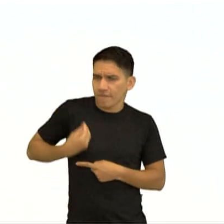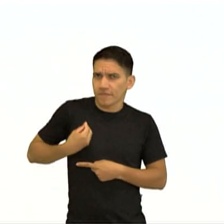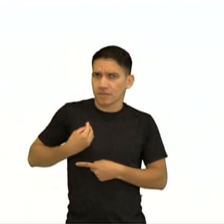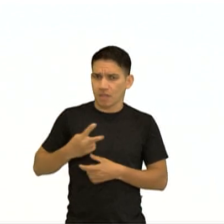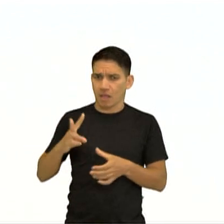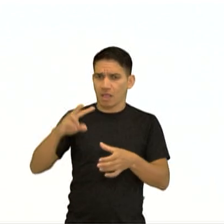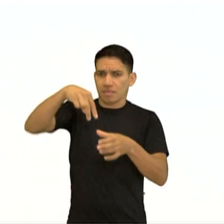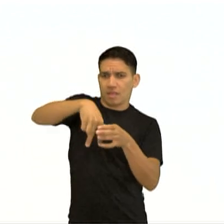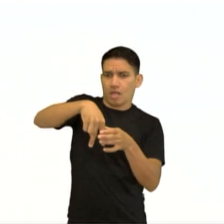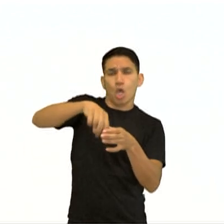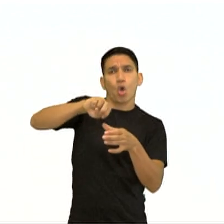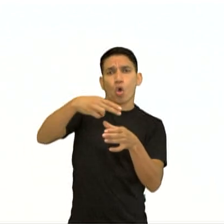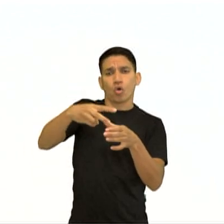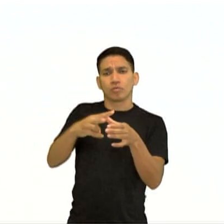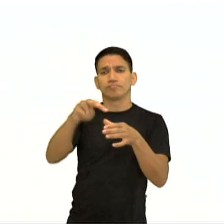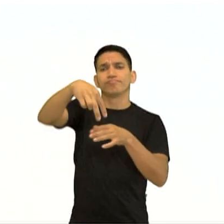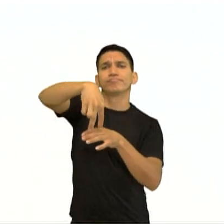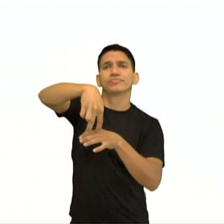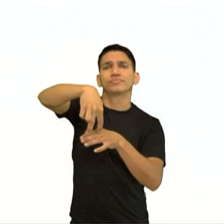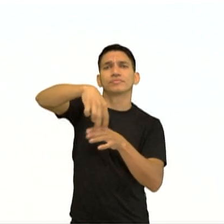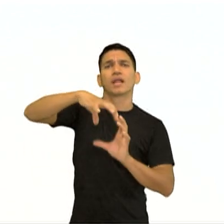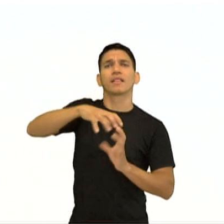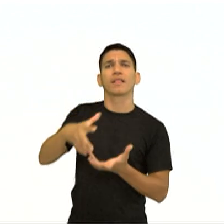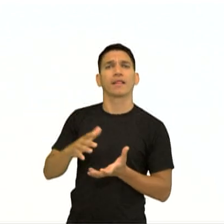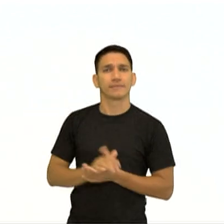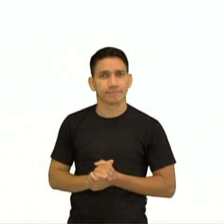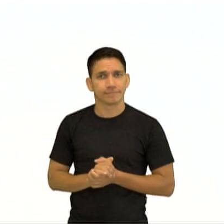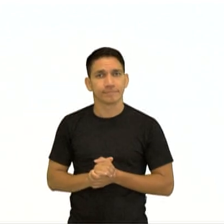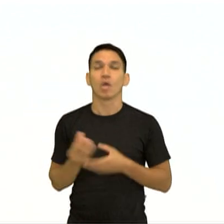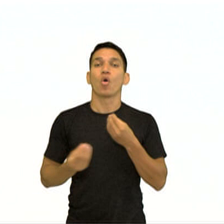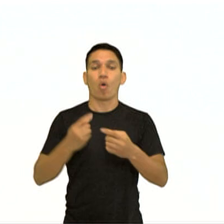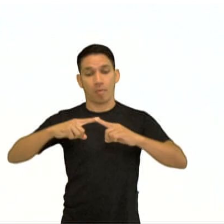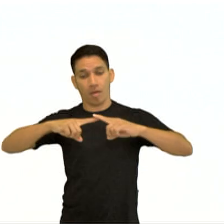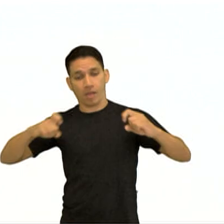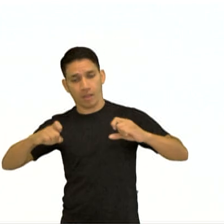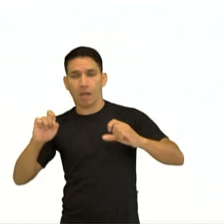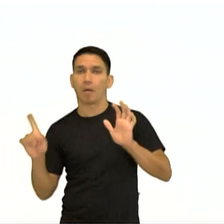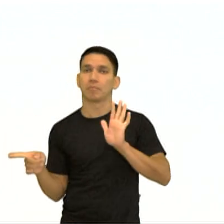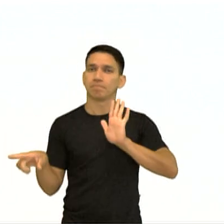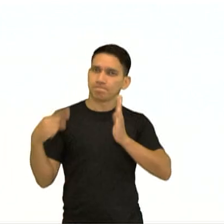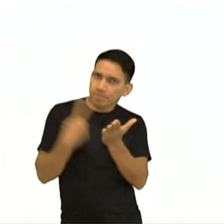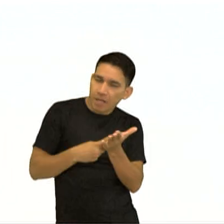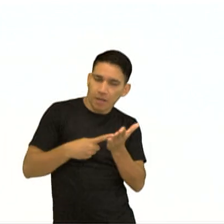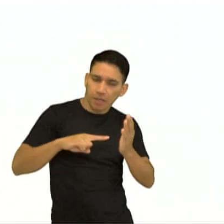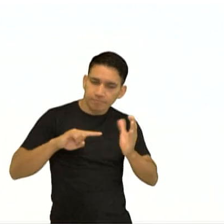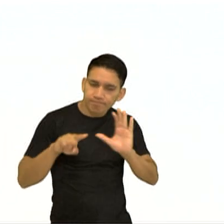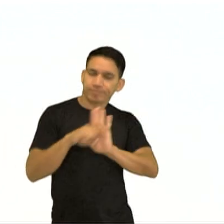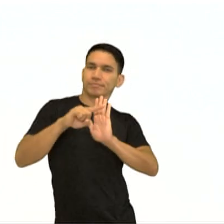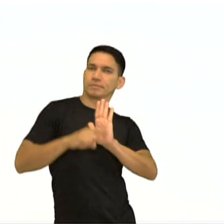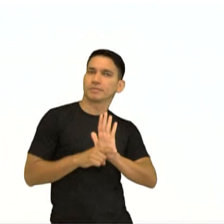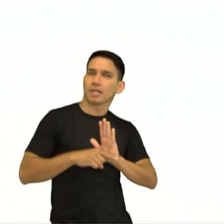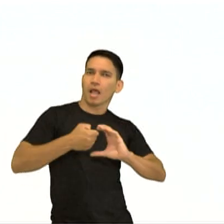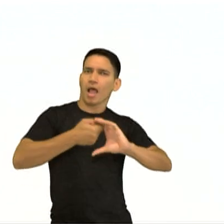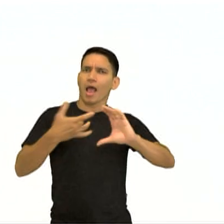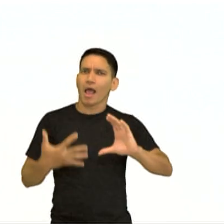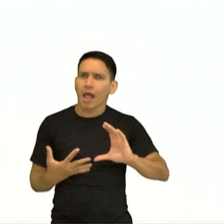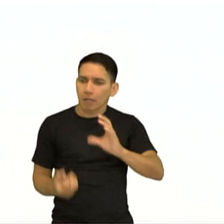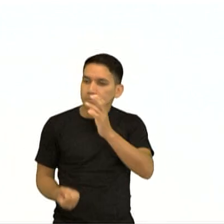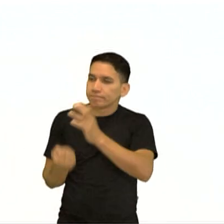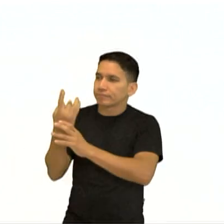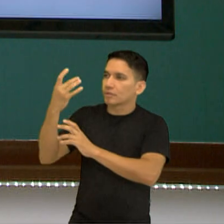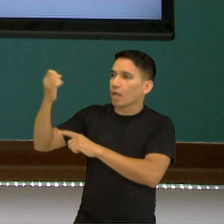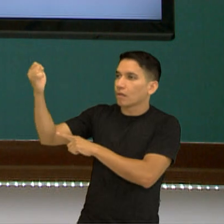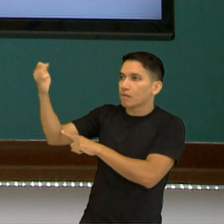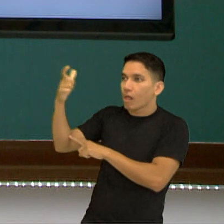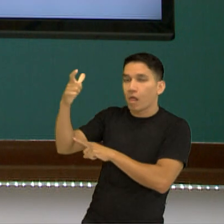Terra? E outra pergunta, como a ciência caracteriza o processo de formação do planeta Terra e do sistema solar? Então nós vamos